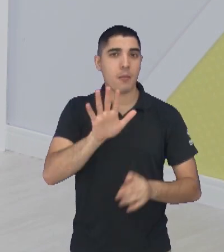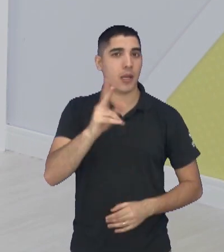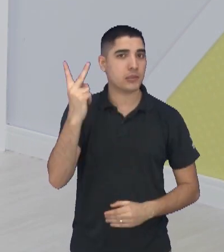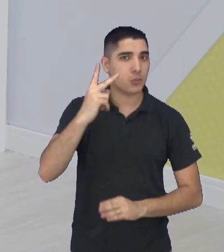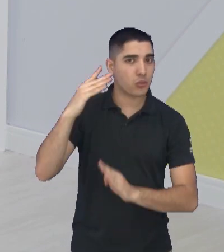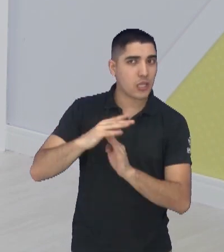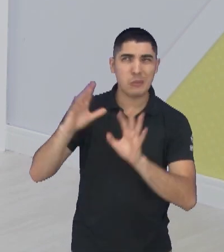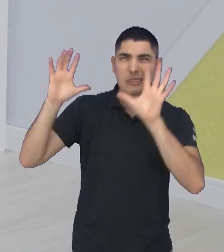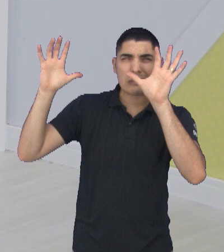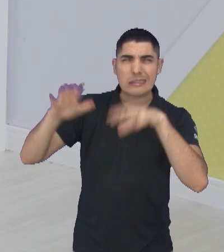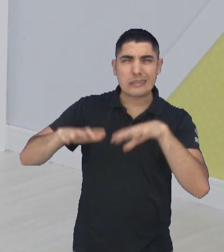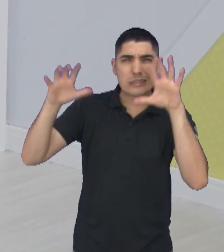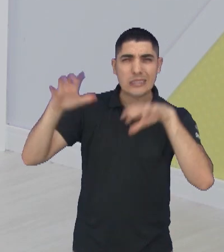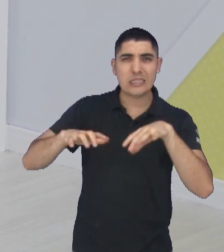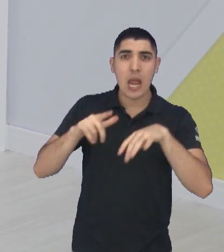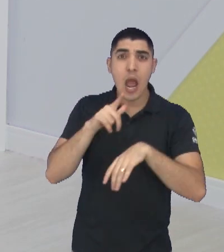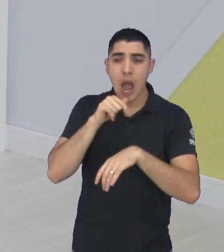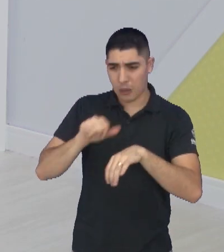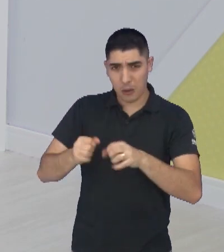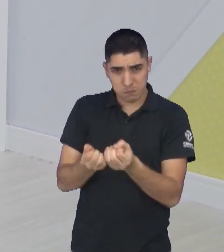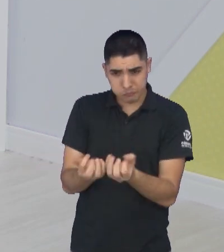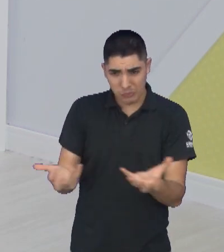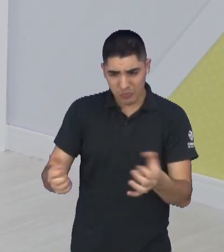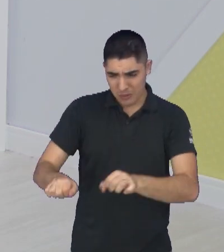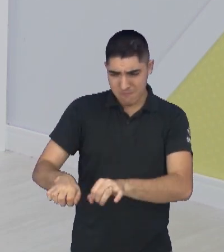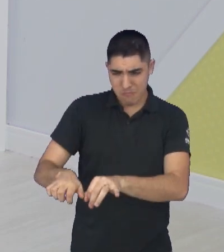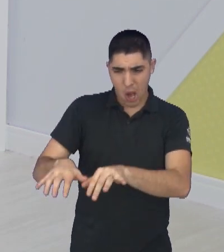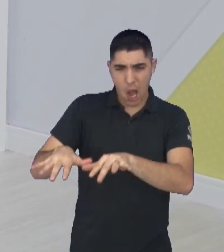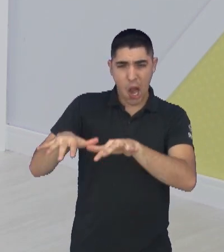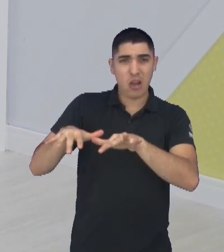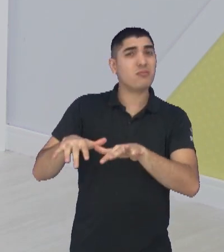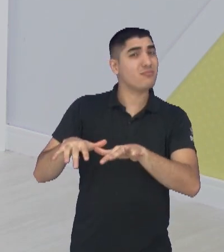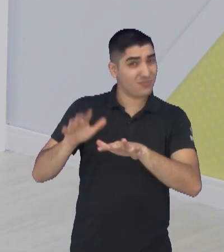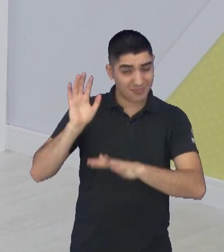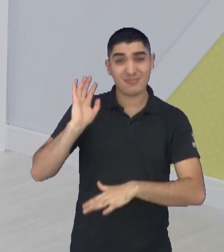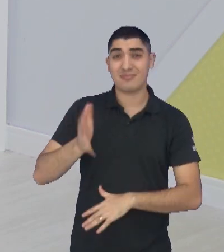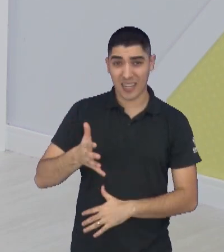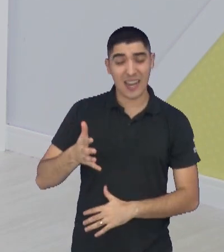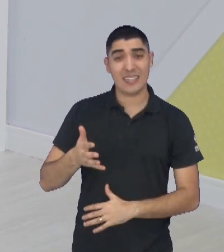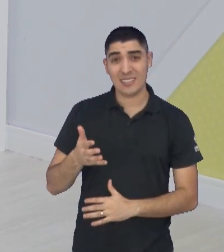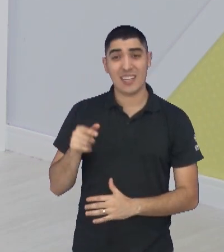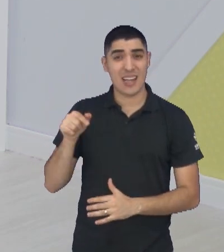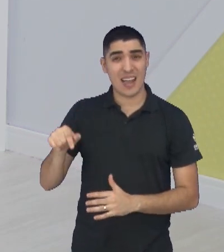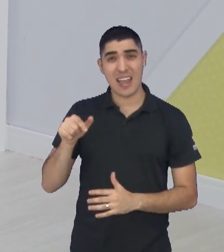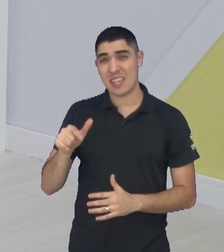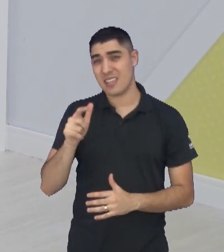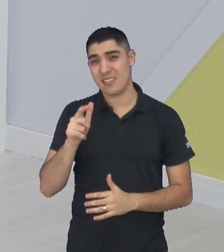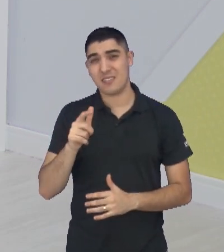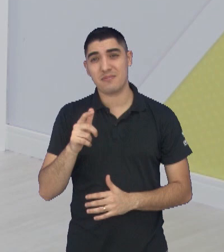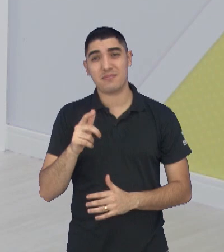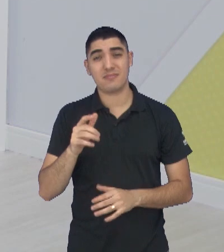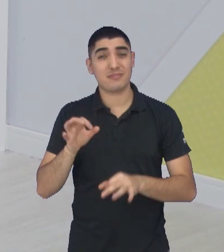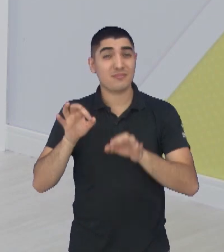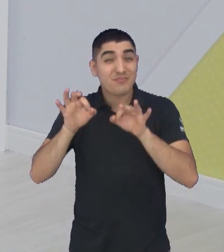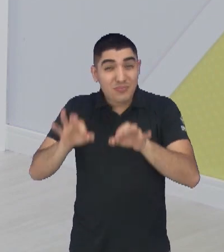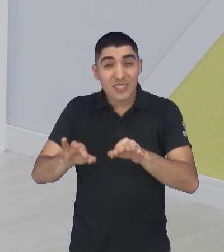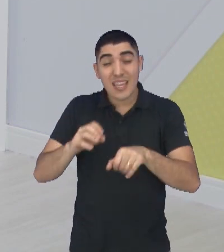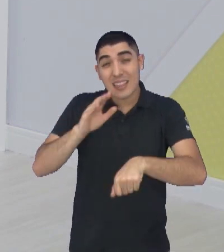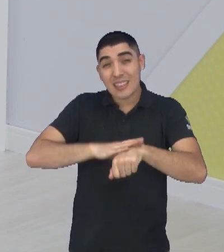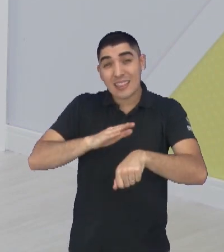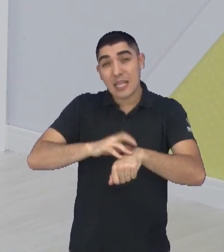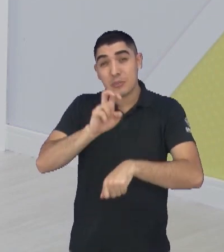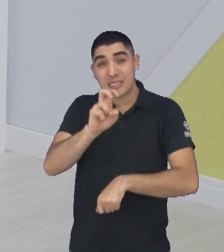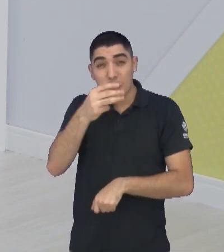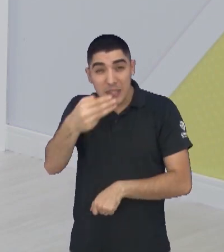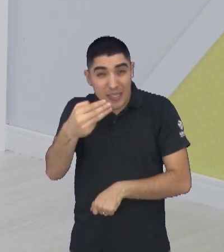chuva castigou a cidade e o gramado lá de Uricumurça, a partida foi decidida aos